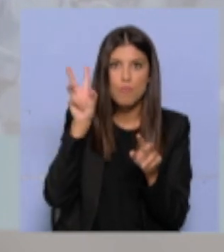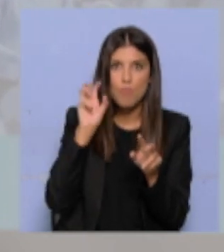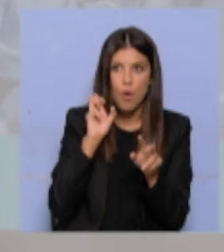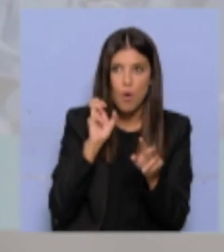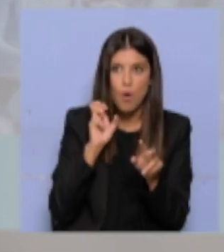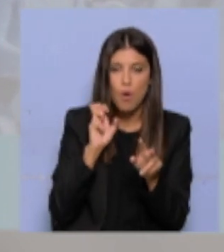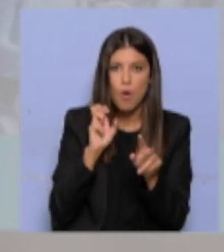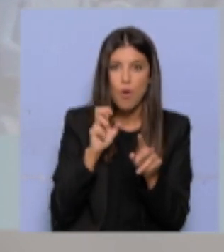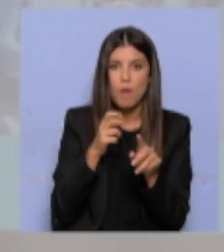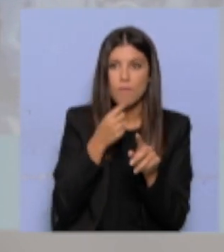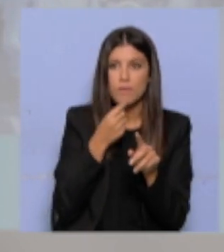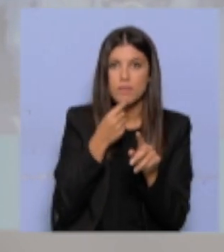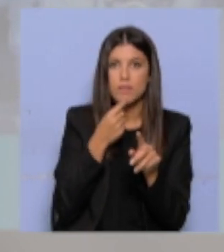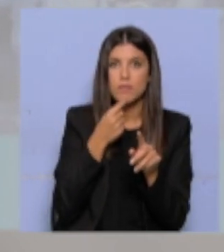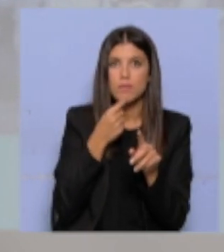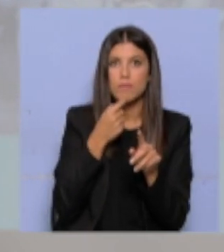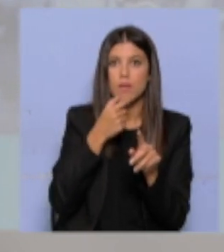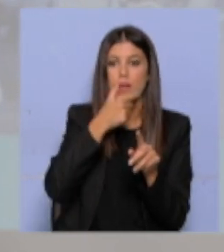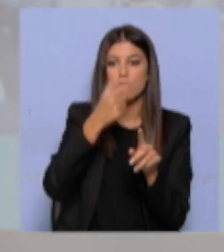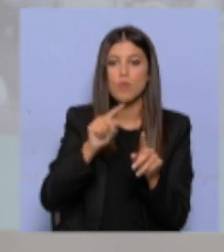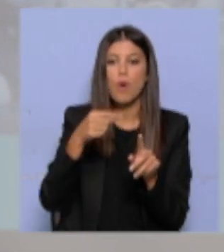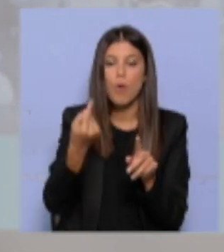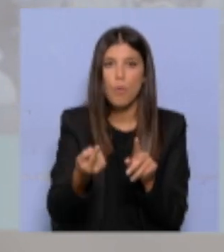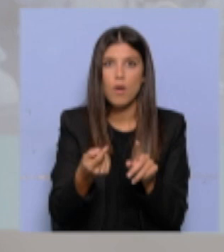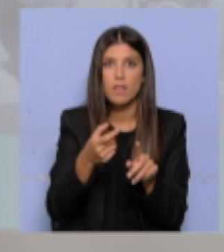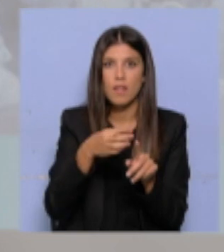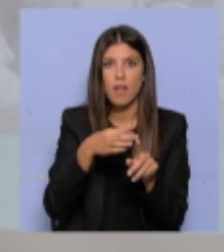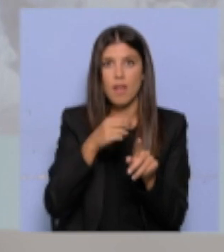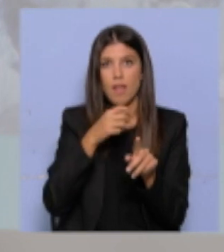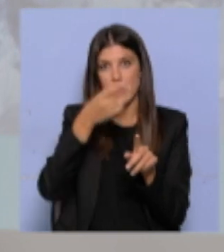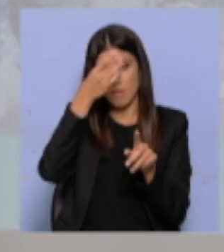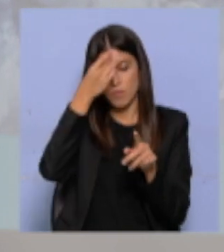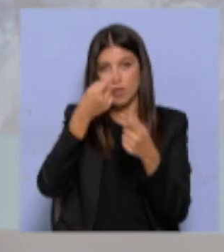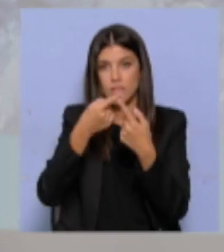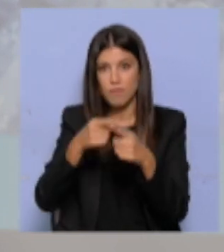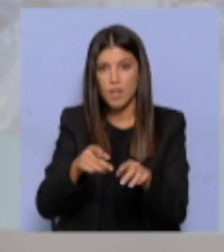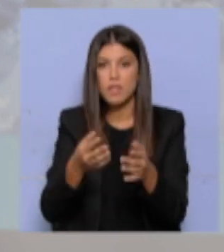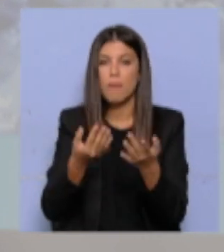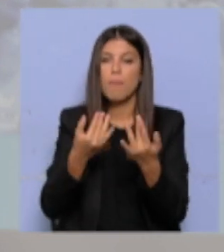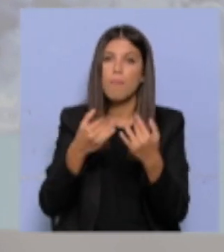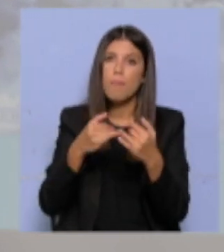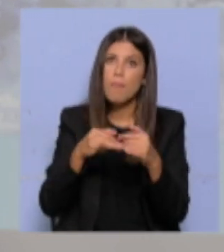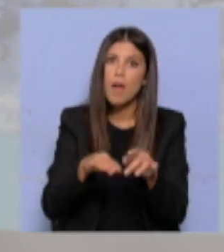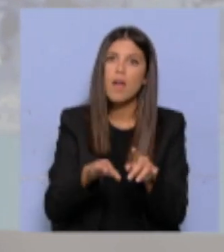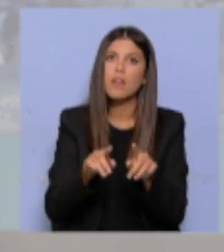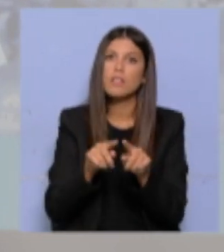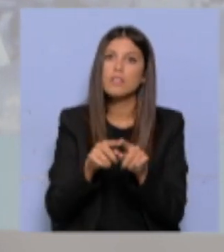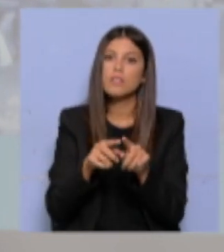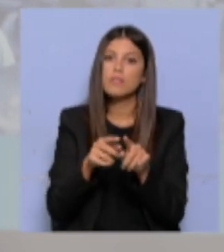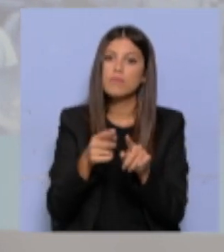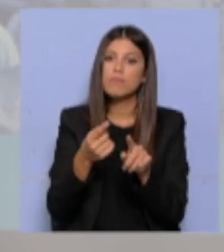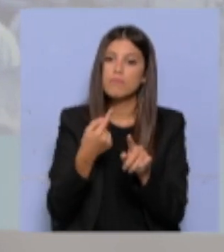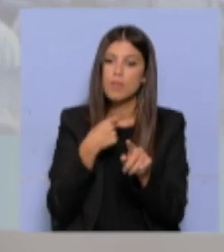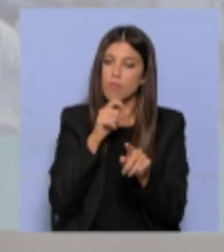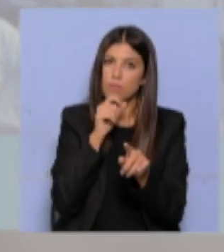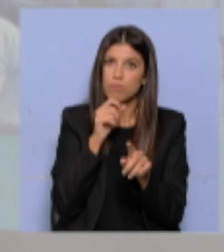para me dizer, mesmo que abale as minhas convicções. Por vezes até é necessário que as convicções do outro abalem